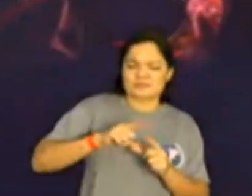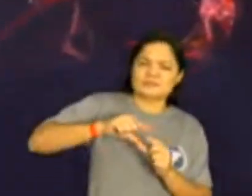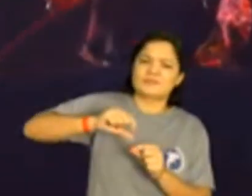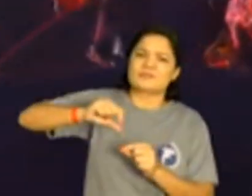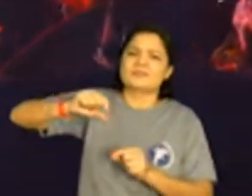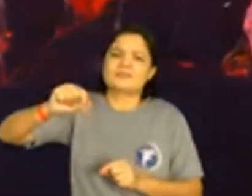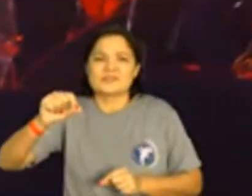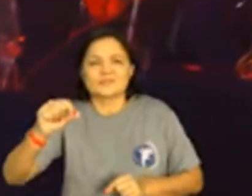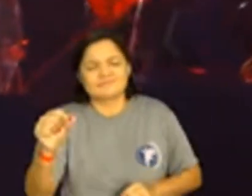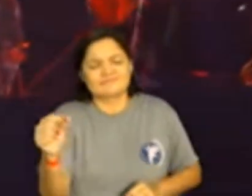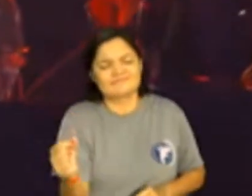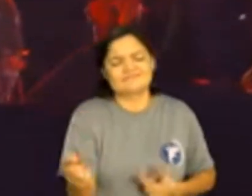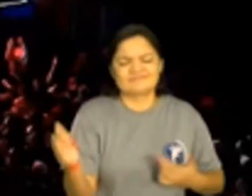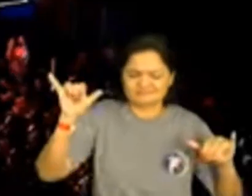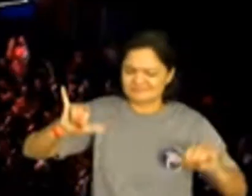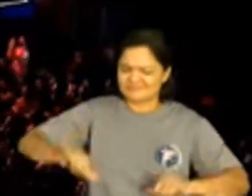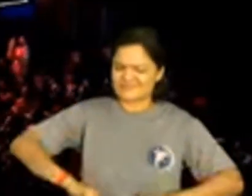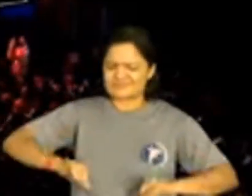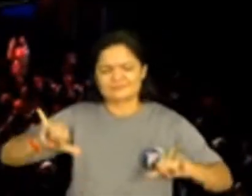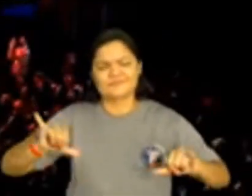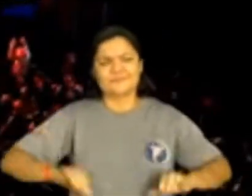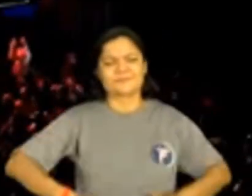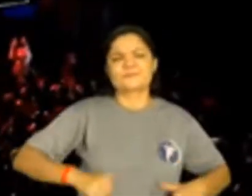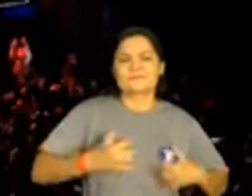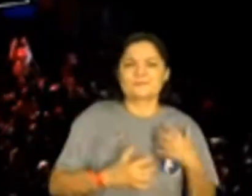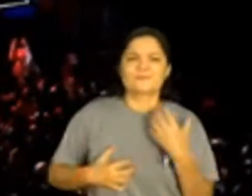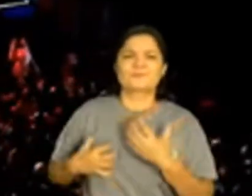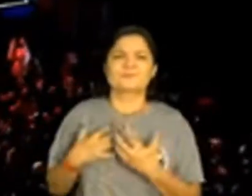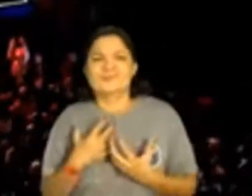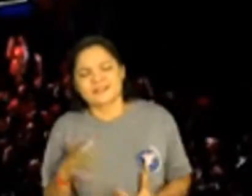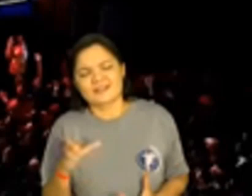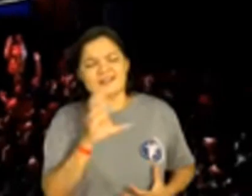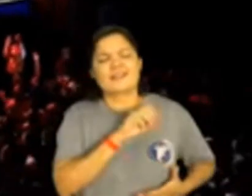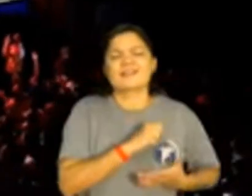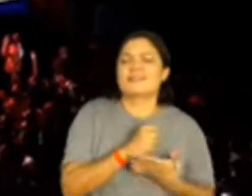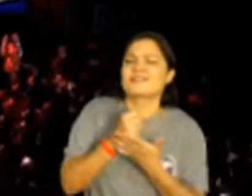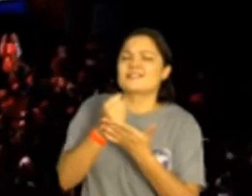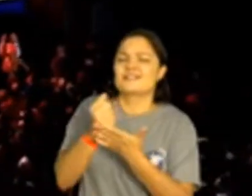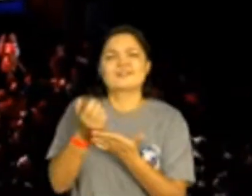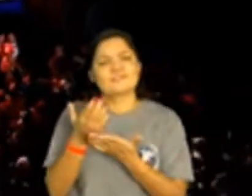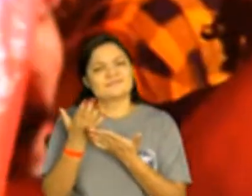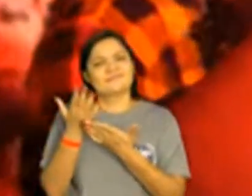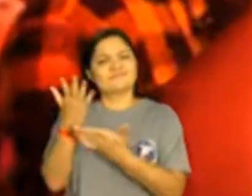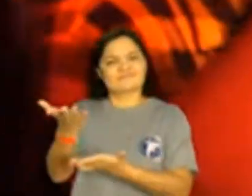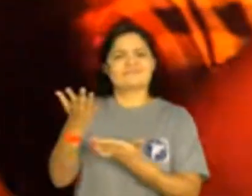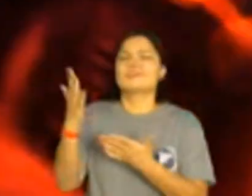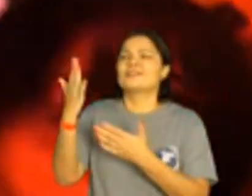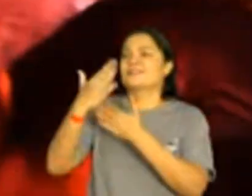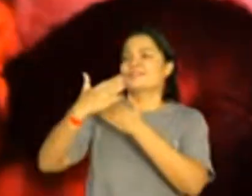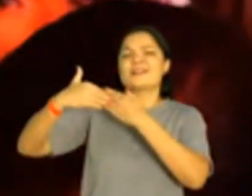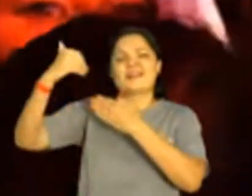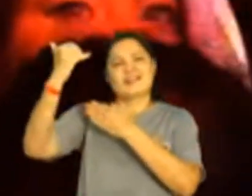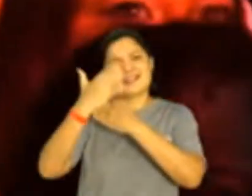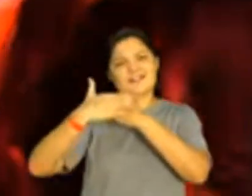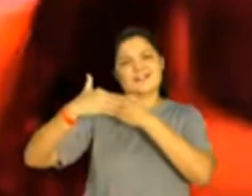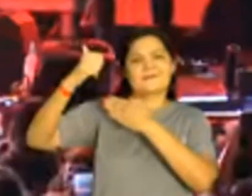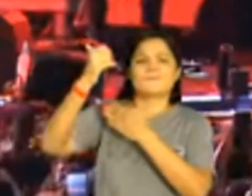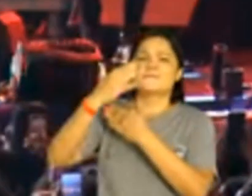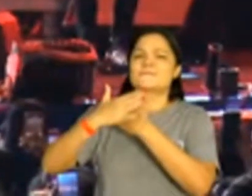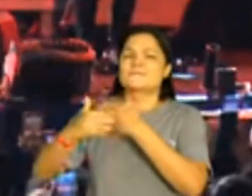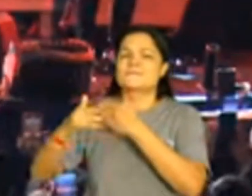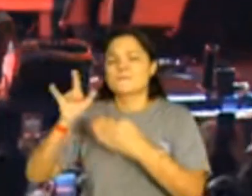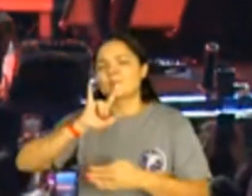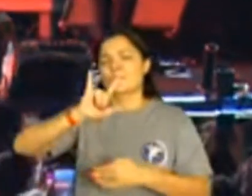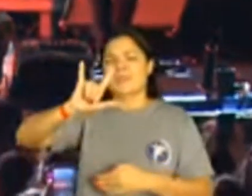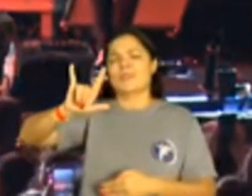Foi quando eu percebi que teu meu amor e é só teu os meus carinhos. Te